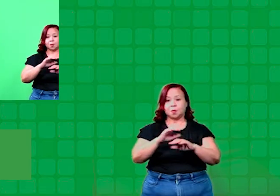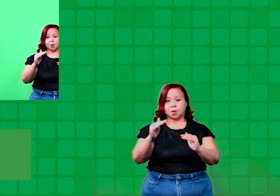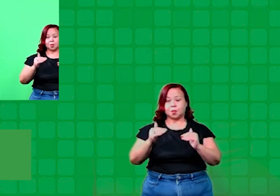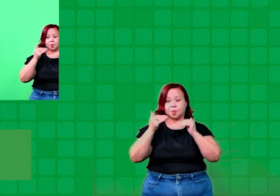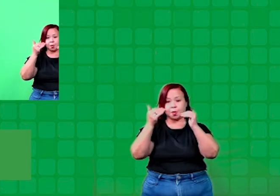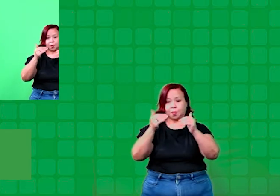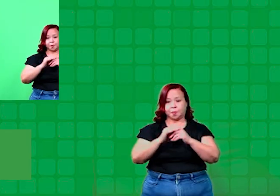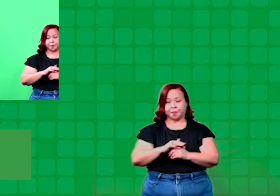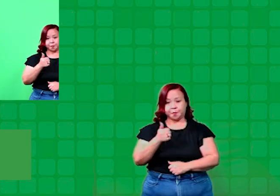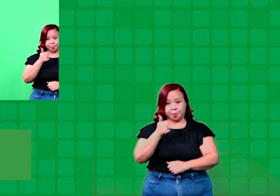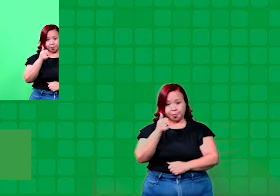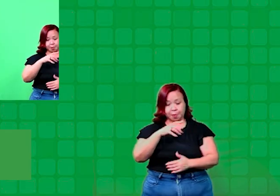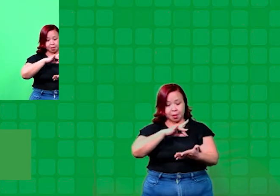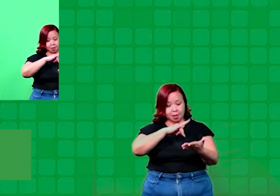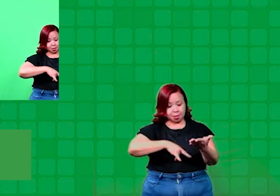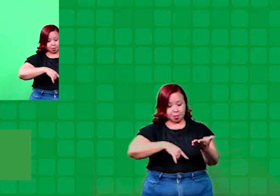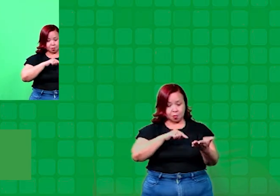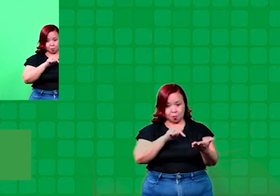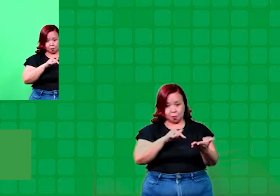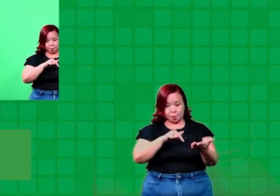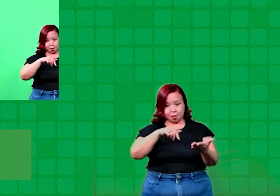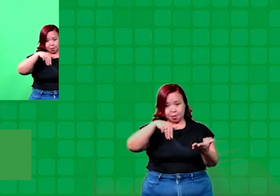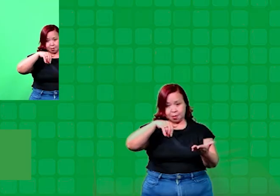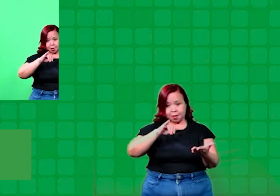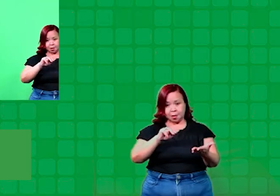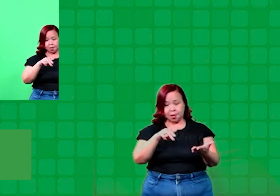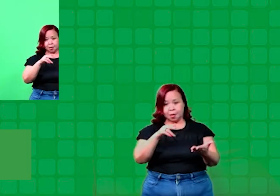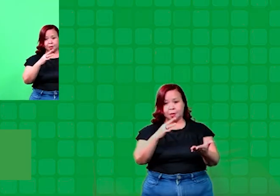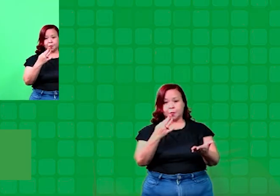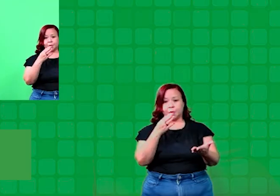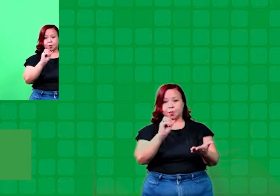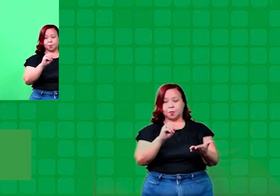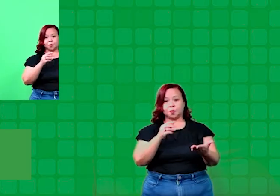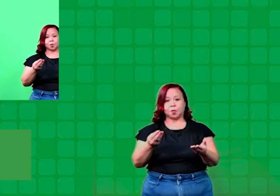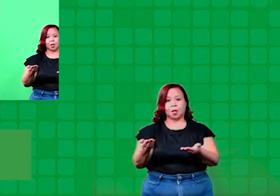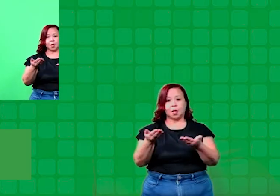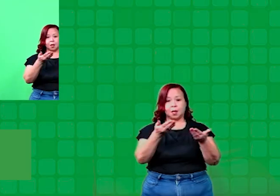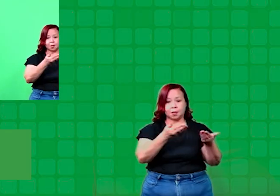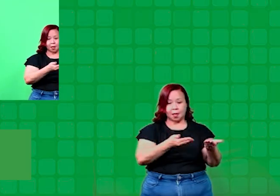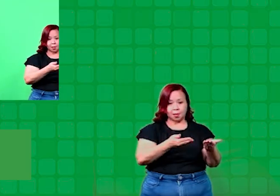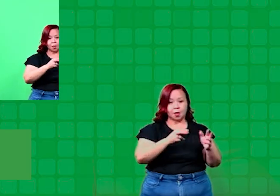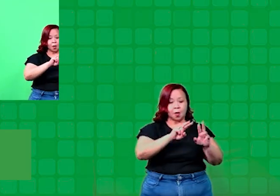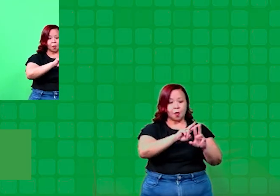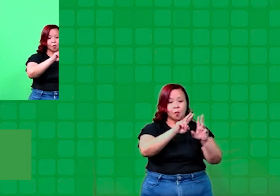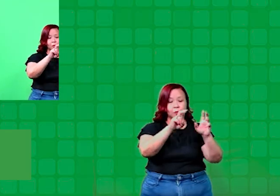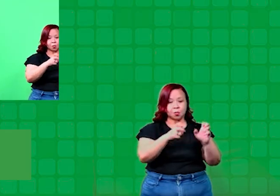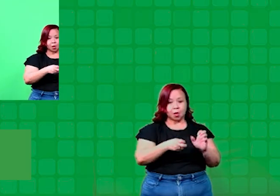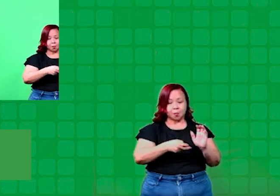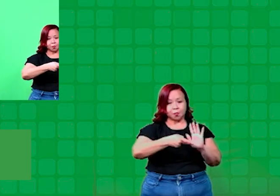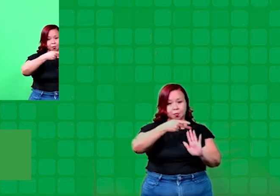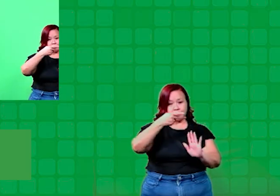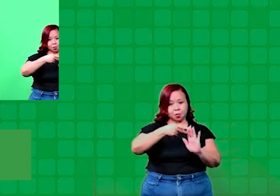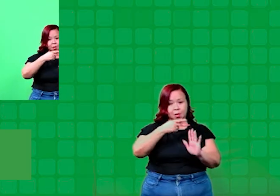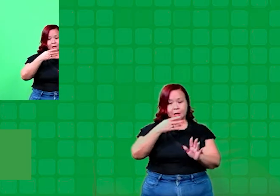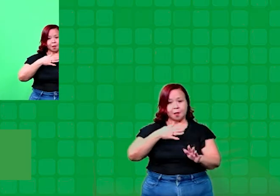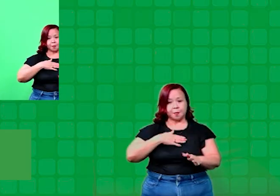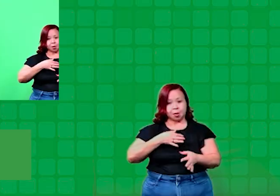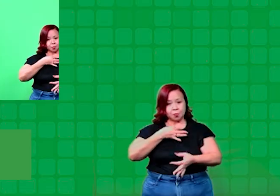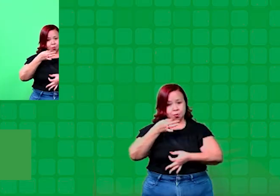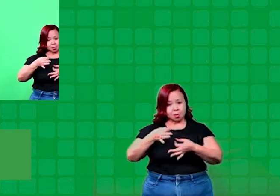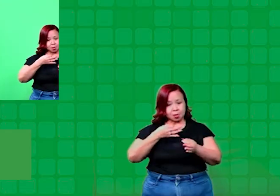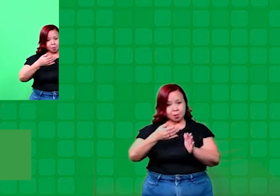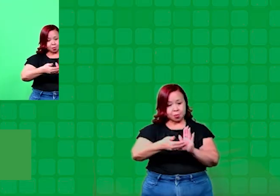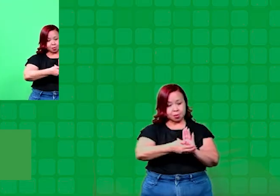Primeiro, a minuta, ela traz um termo como se fosse uma portaria, então, a minha sugestão é que se exclua